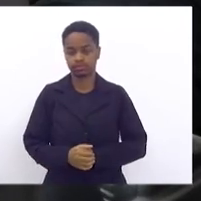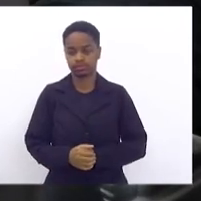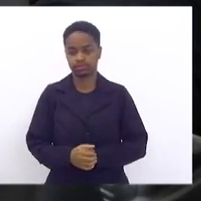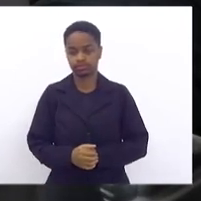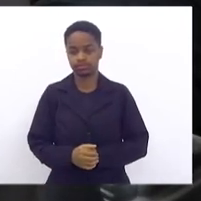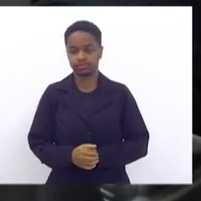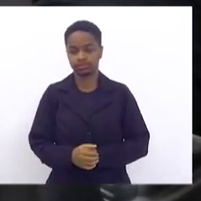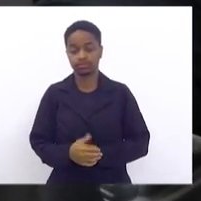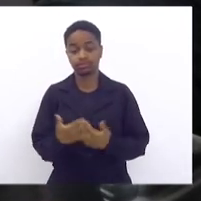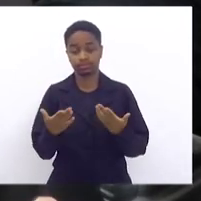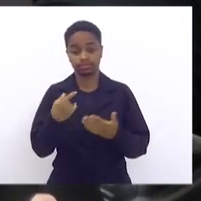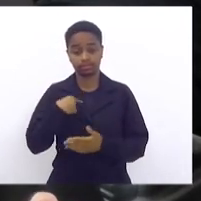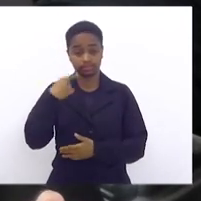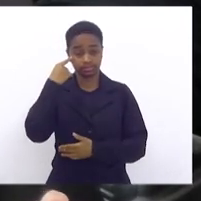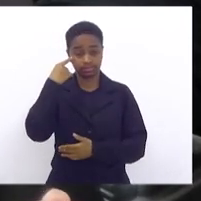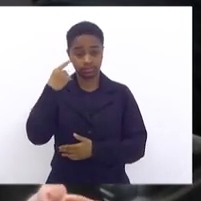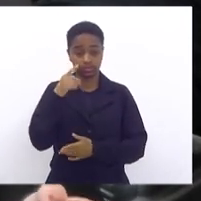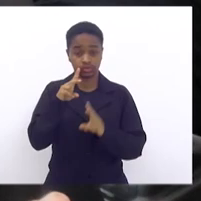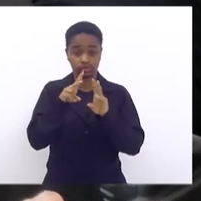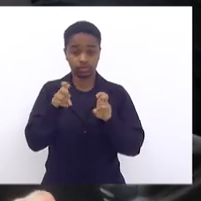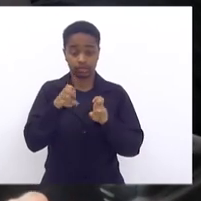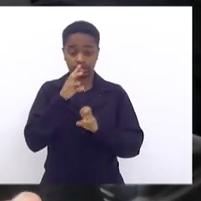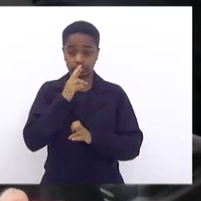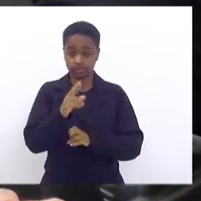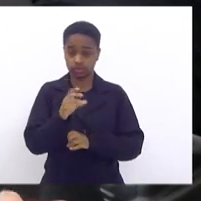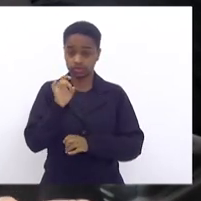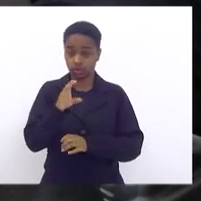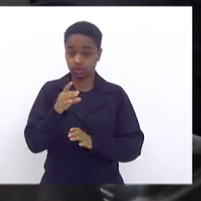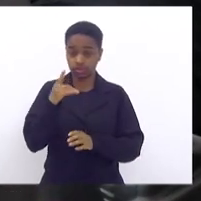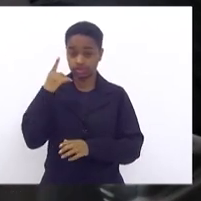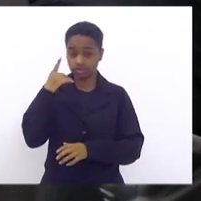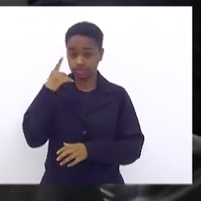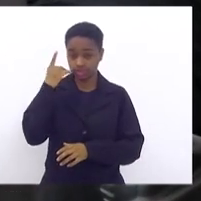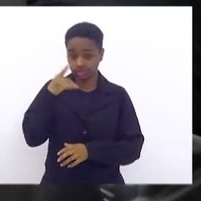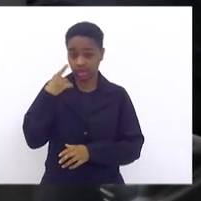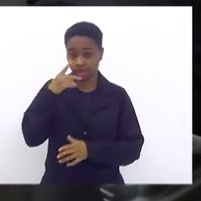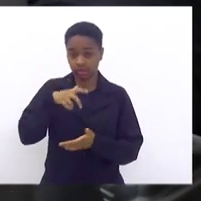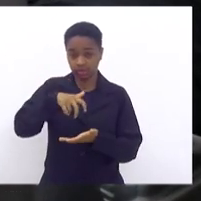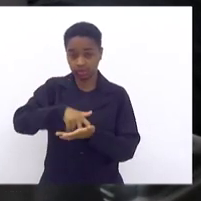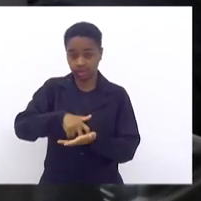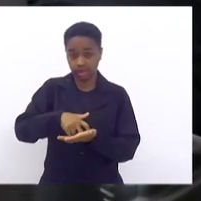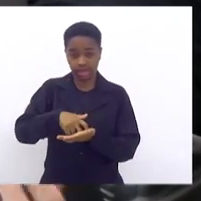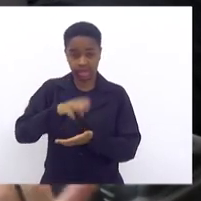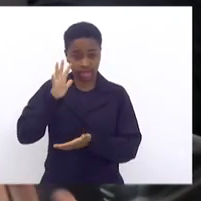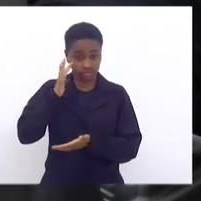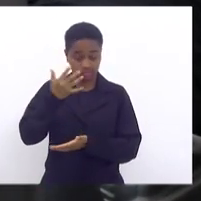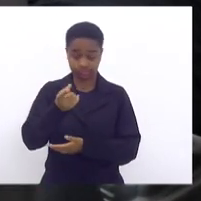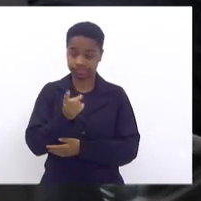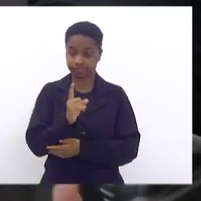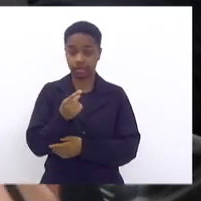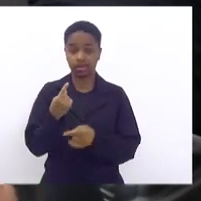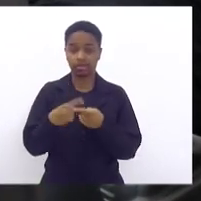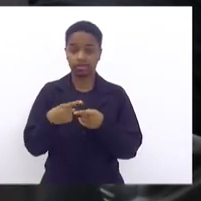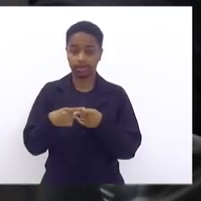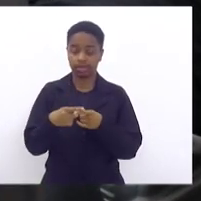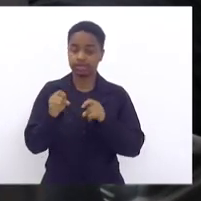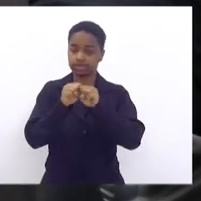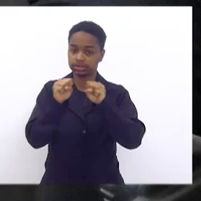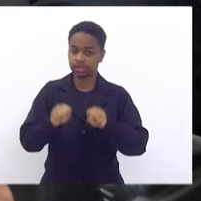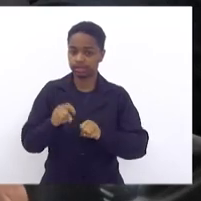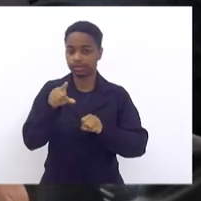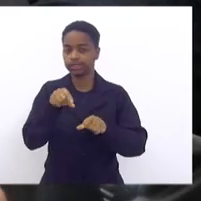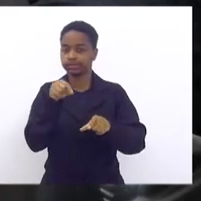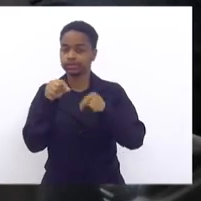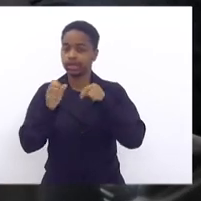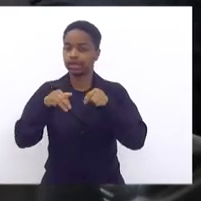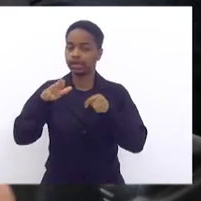essa resposta, eu acho que só o direito penal não vai resolver, considerando que o sistema penal é seletivo, a gente tem, em grande parte,